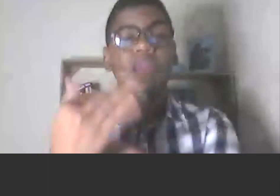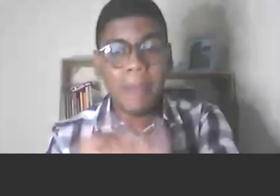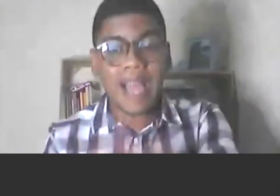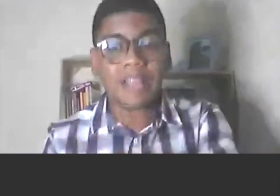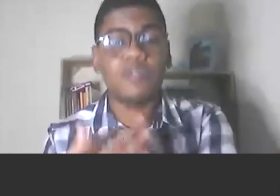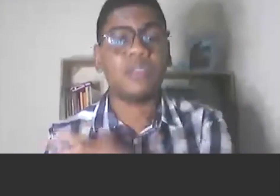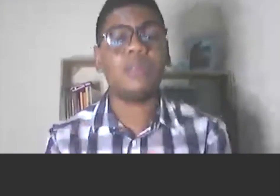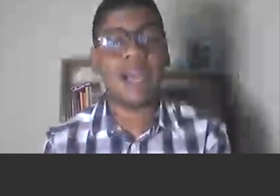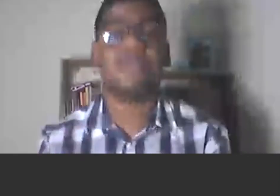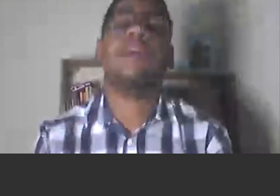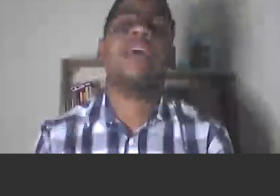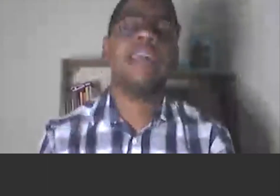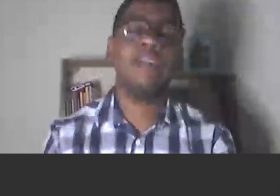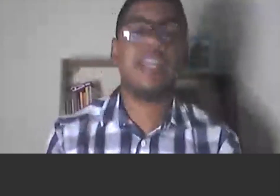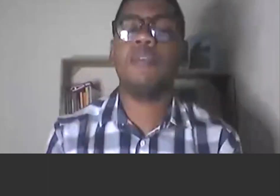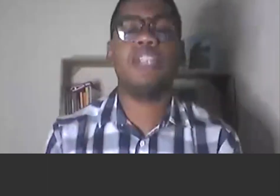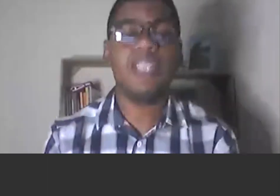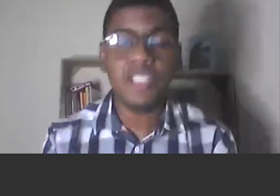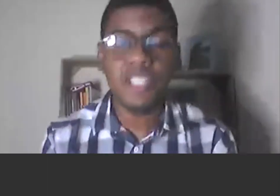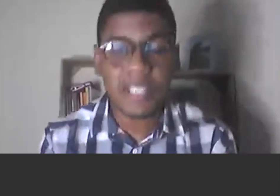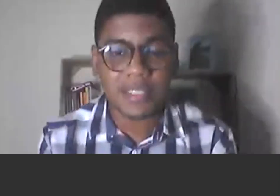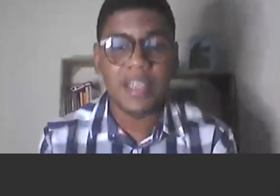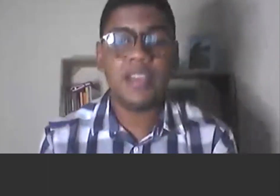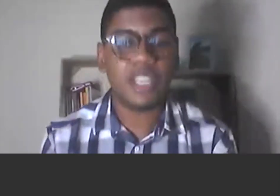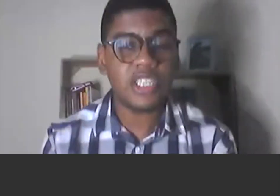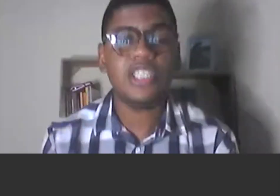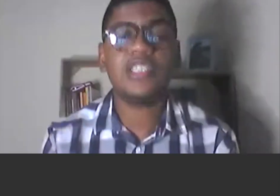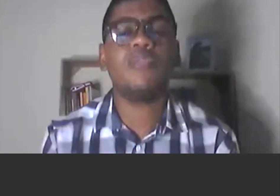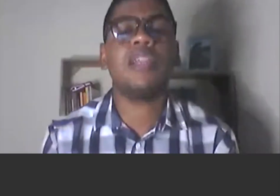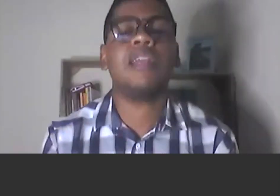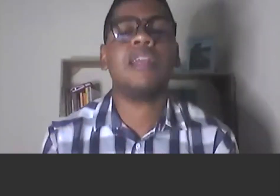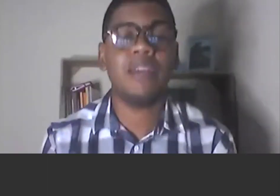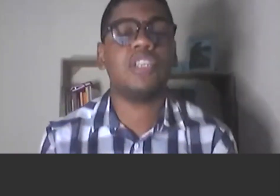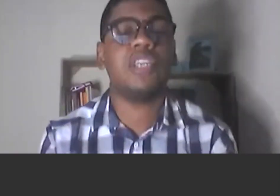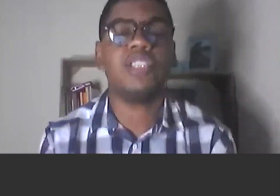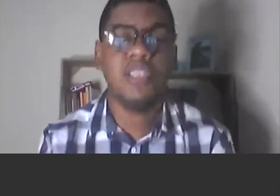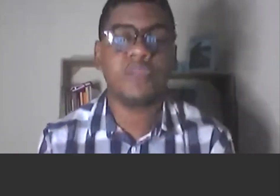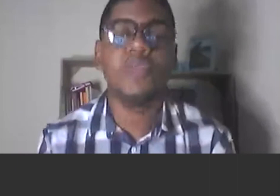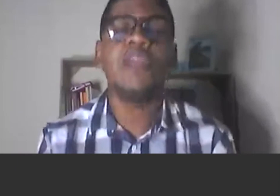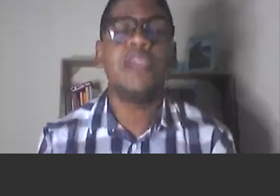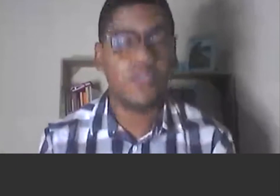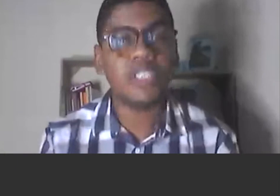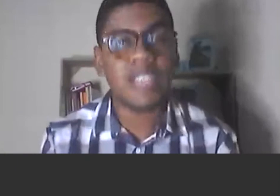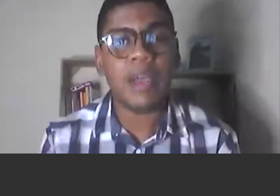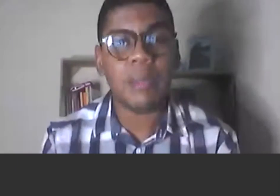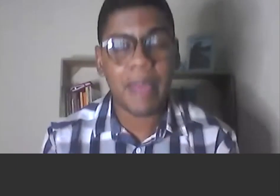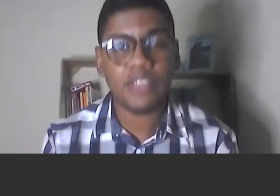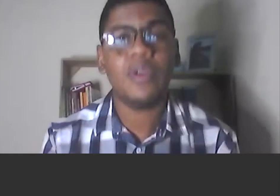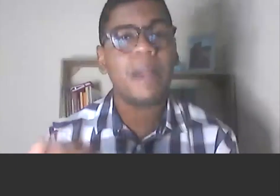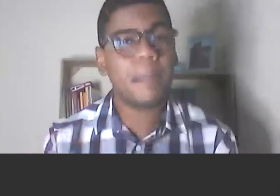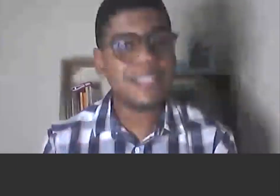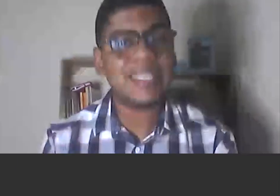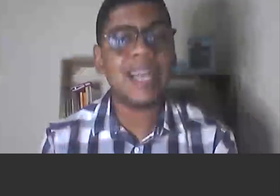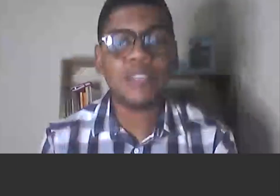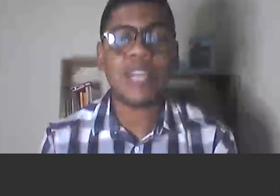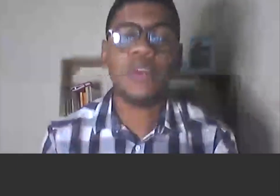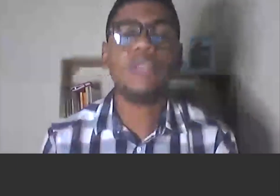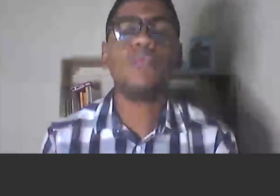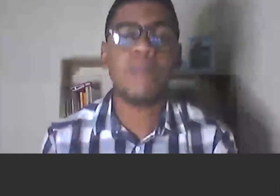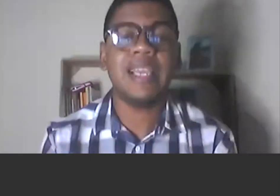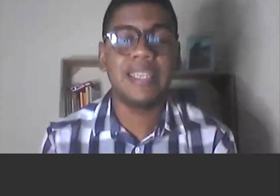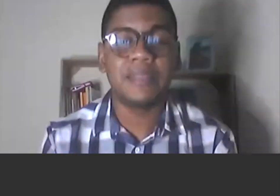não, a minha dor é no braço, a minha dor é no braço. E ela fala, não, eu já te disse que sua dor é na barriga, eu já entendi isso. E eu vou te dar um remédio para